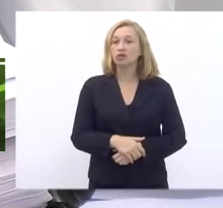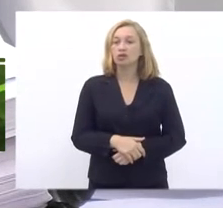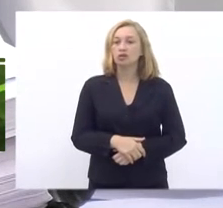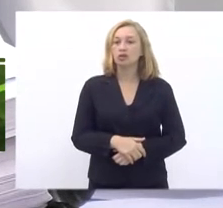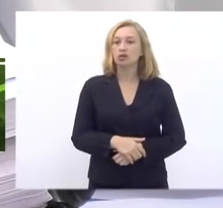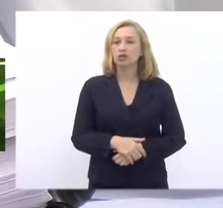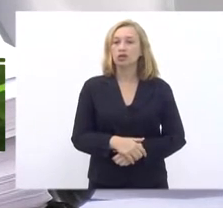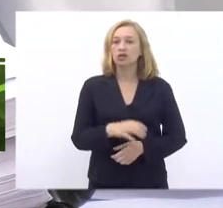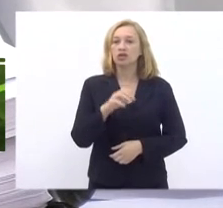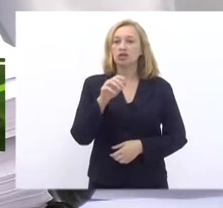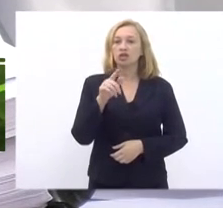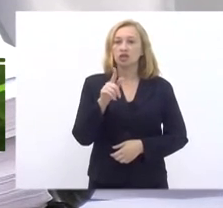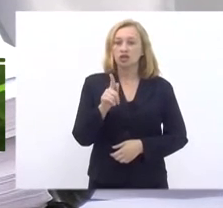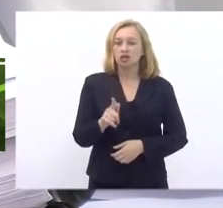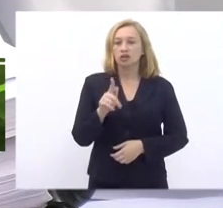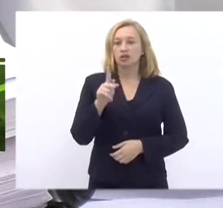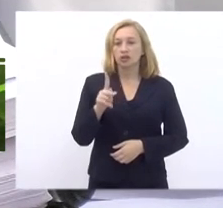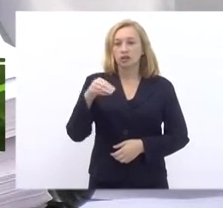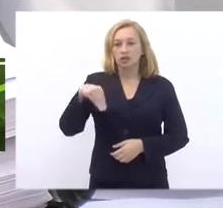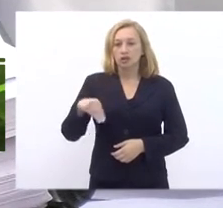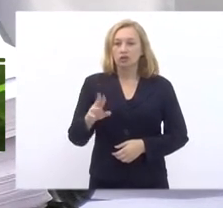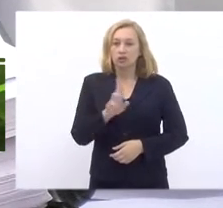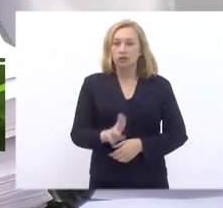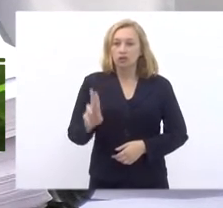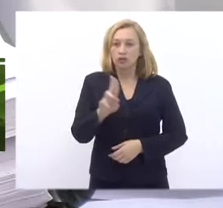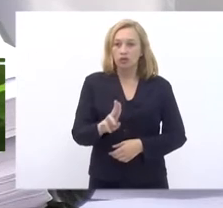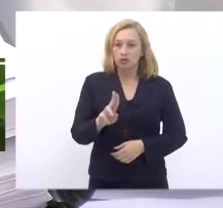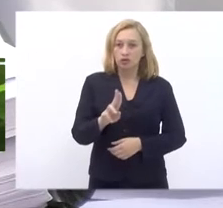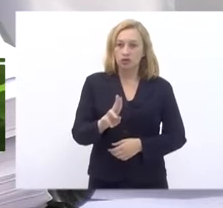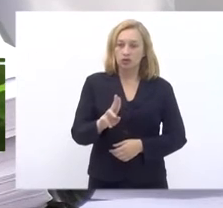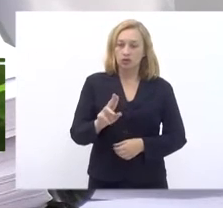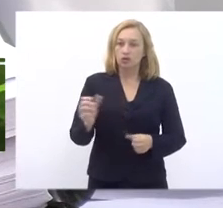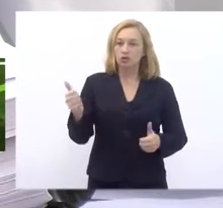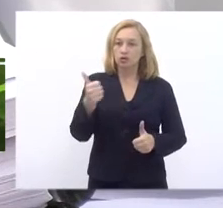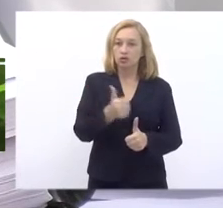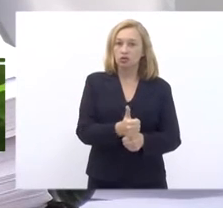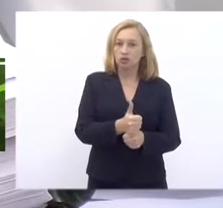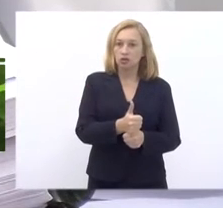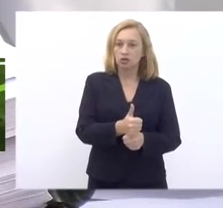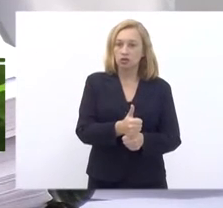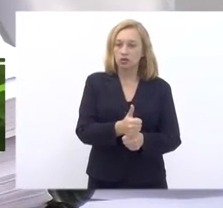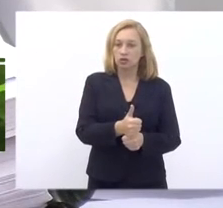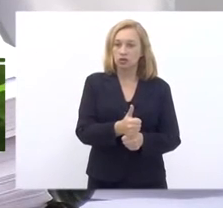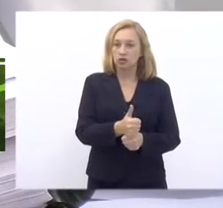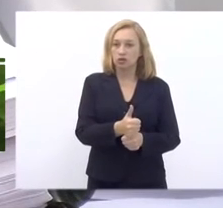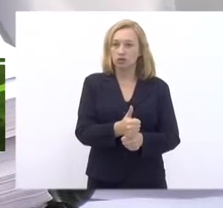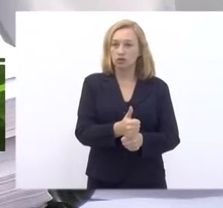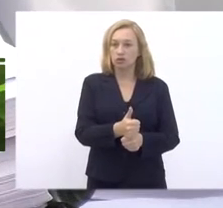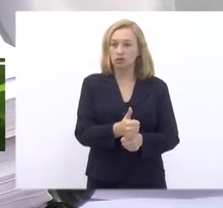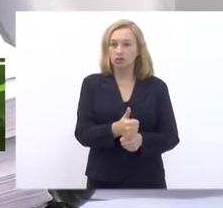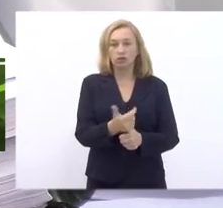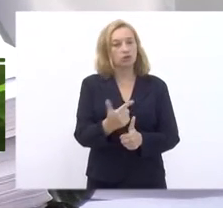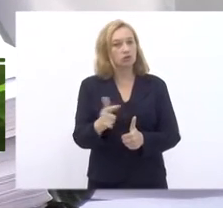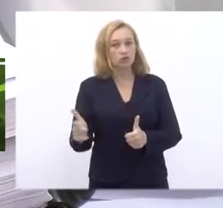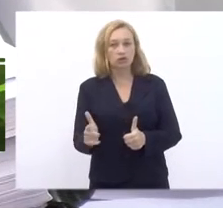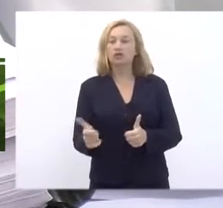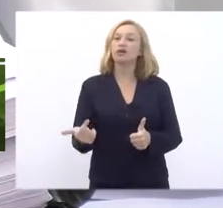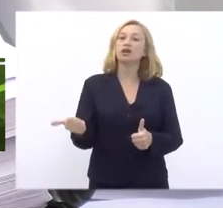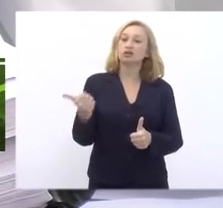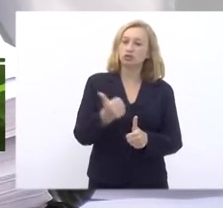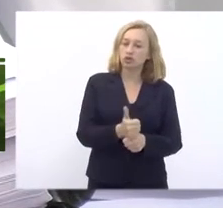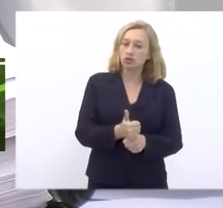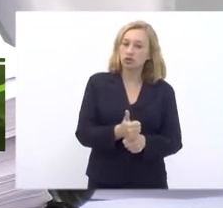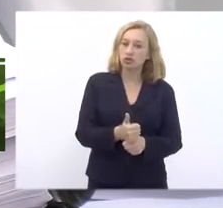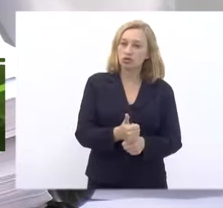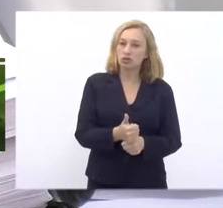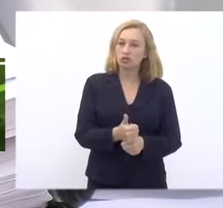extinção de IGPM, será utilizado o índice que venha substituí-lo ou, na hipótese, não haver índice substitutivo